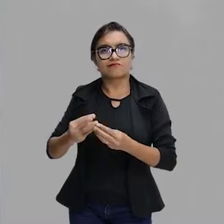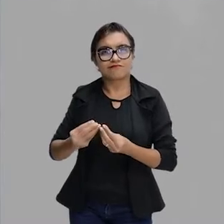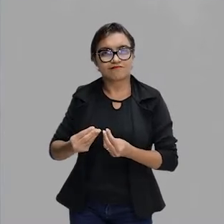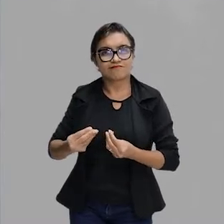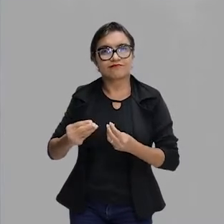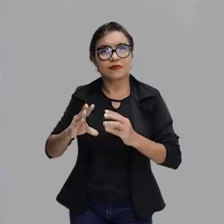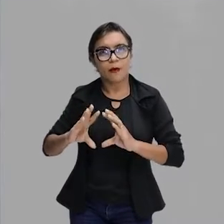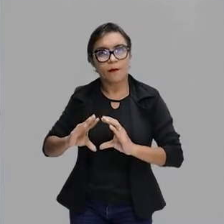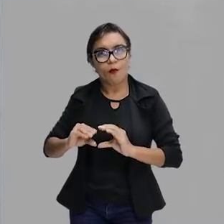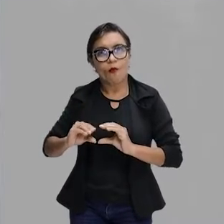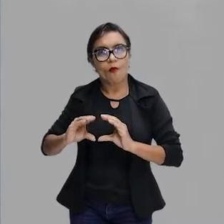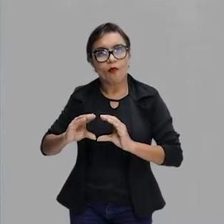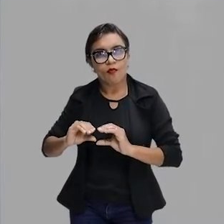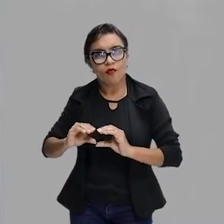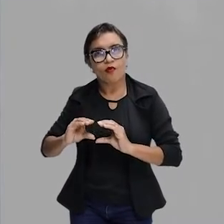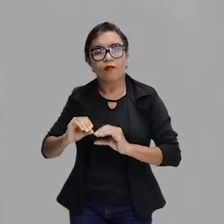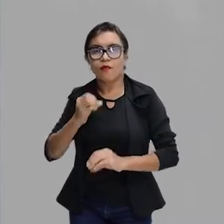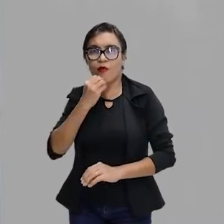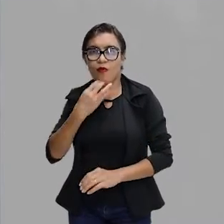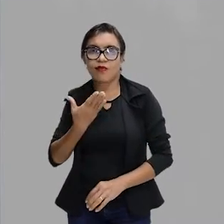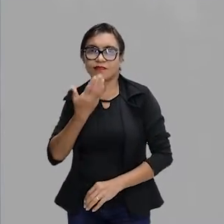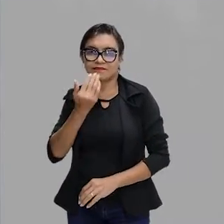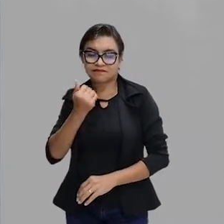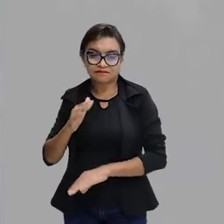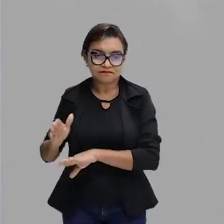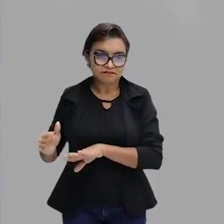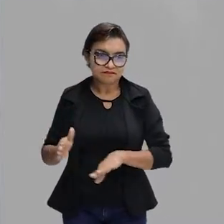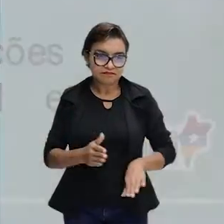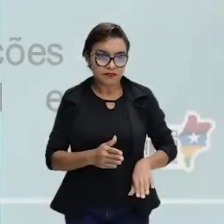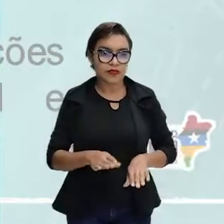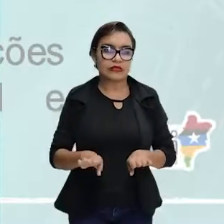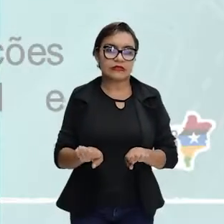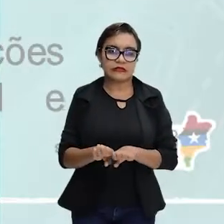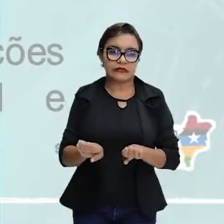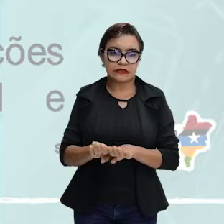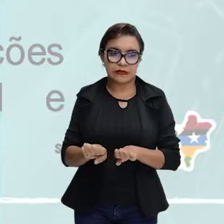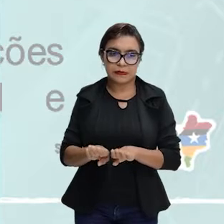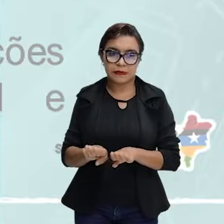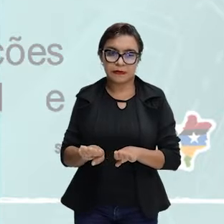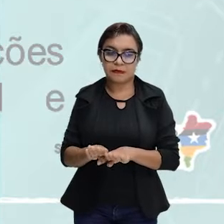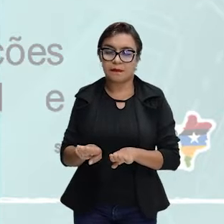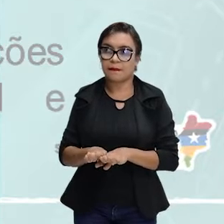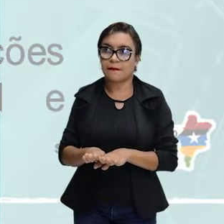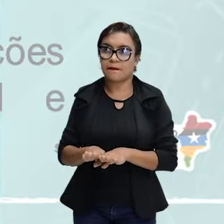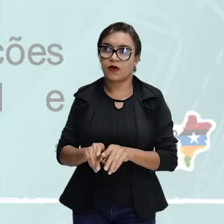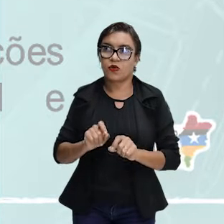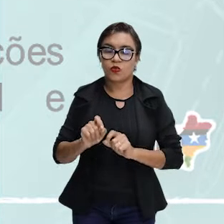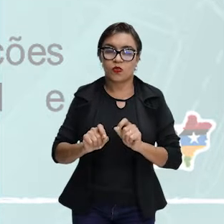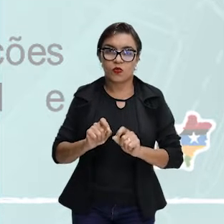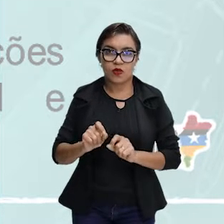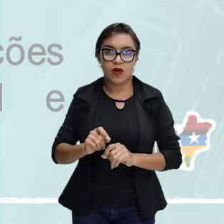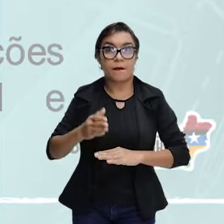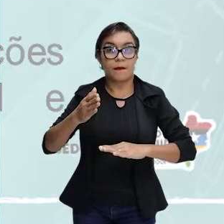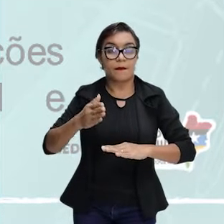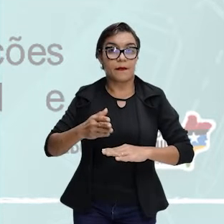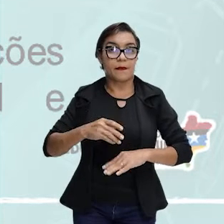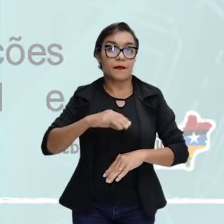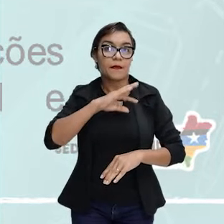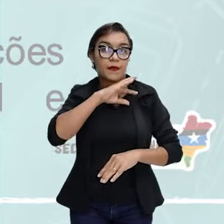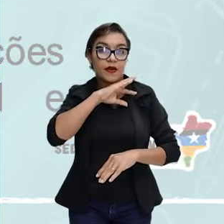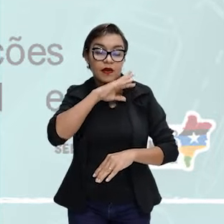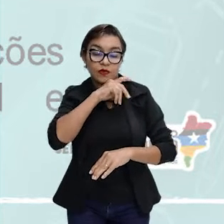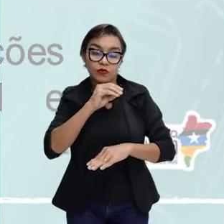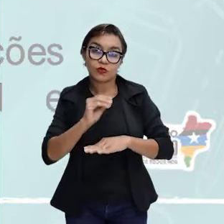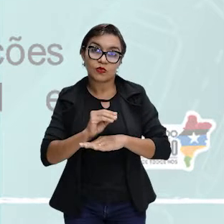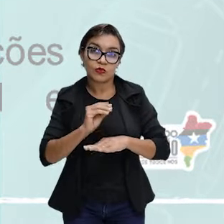algumas características. Tá? Pecuária intensiva, chamada de pecuária moderna, não esqueça. Esse tipo de atividade resulta na